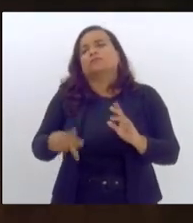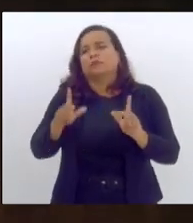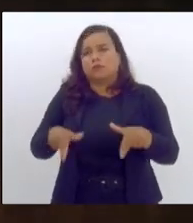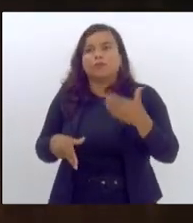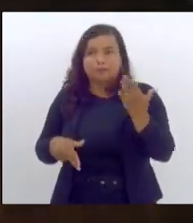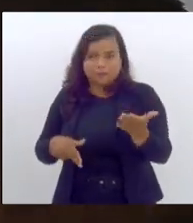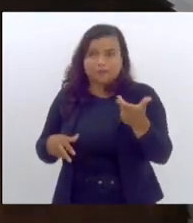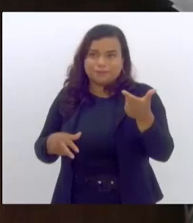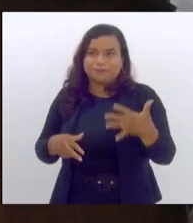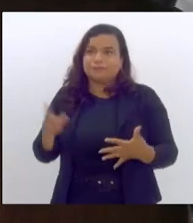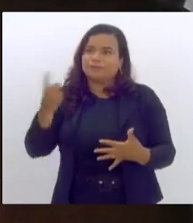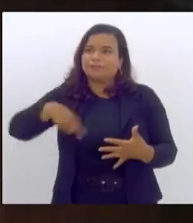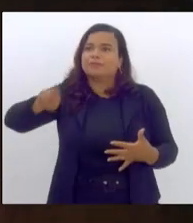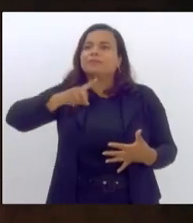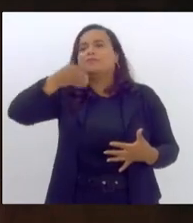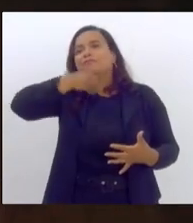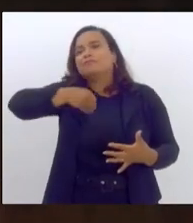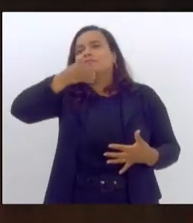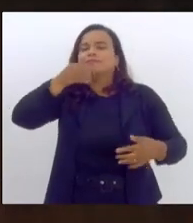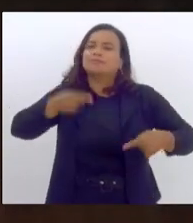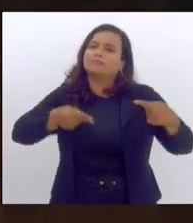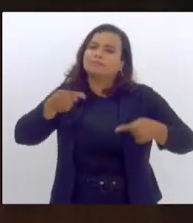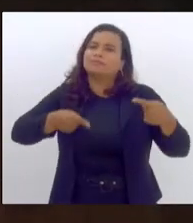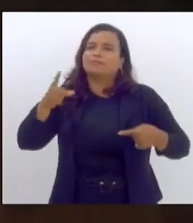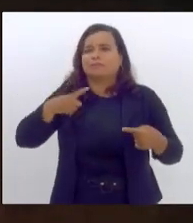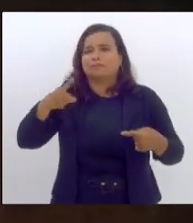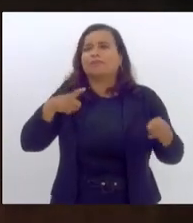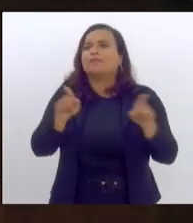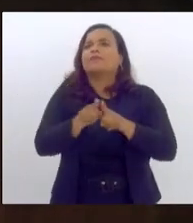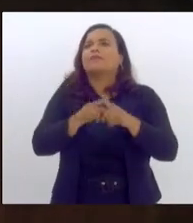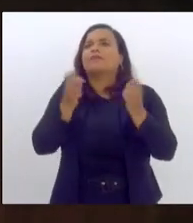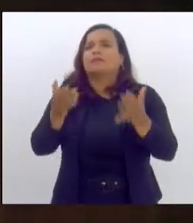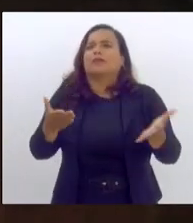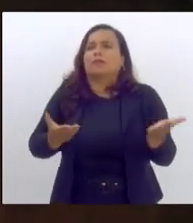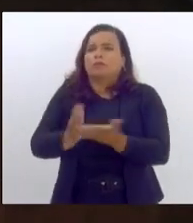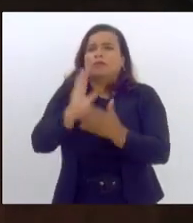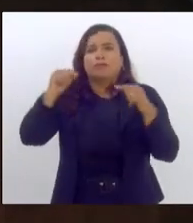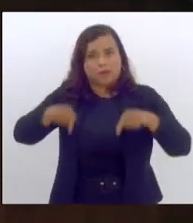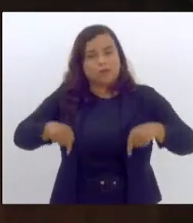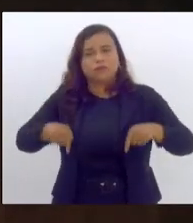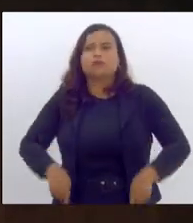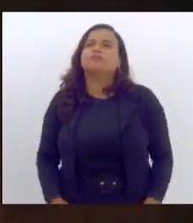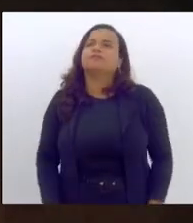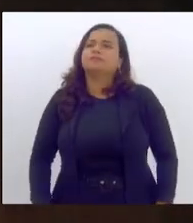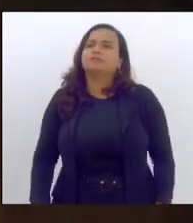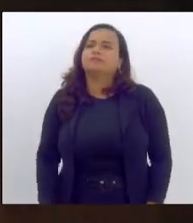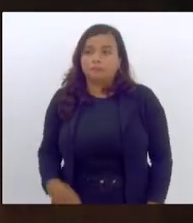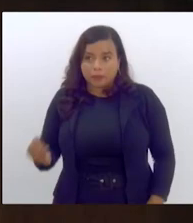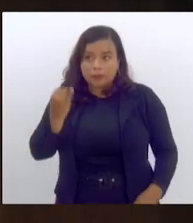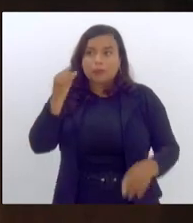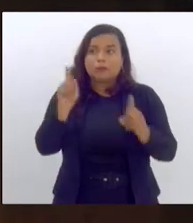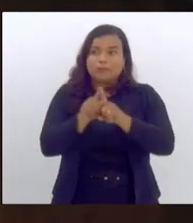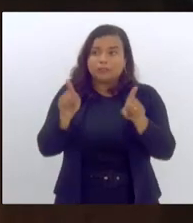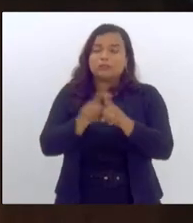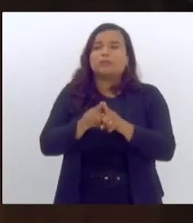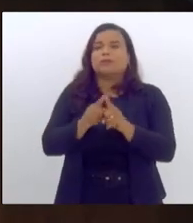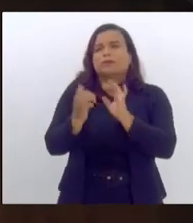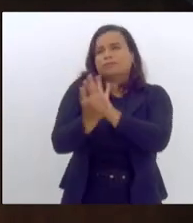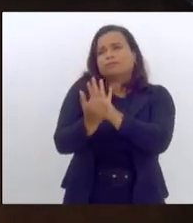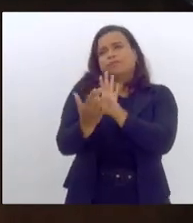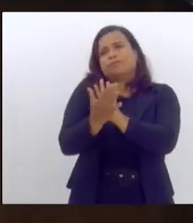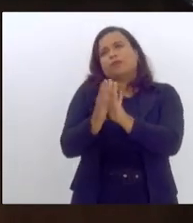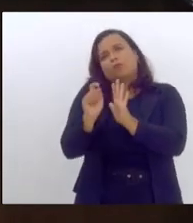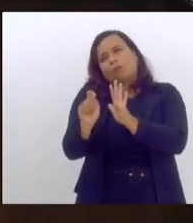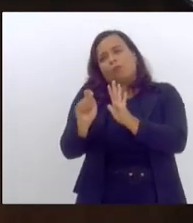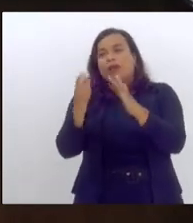que a gente está tendo a oportunidade de debater e aprovar na tarde de hoje. Primeiro, é importante a gente registrar que